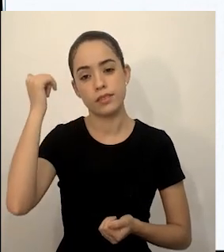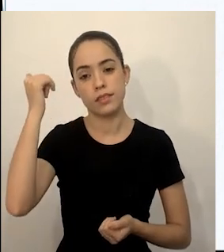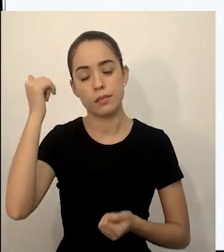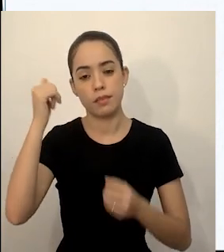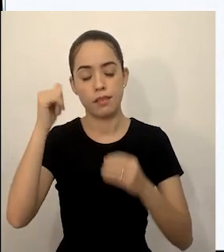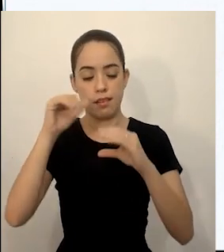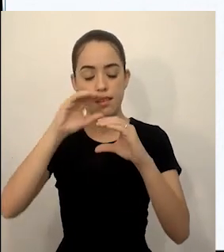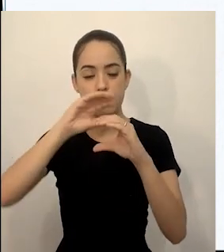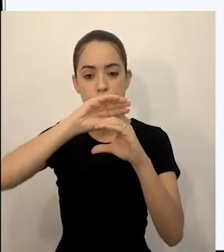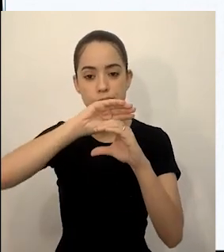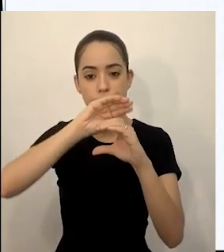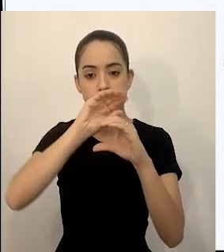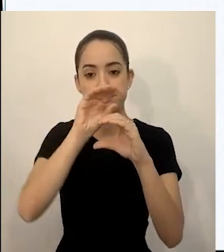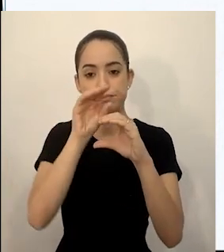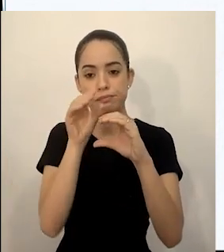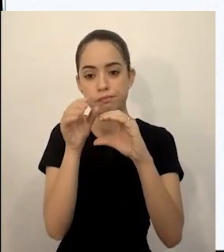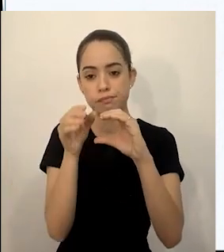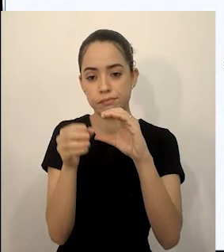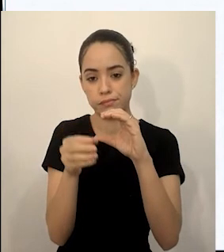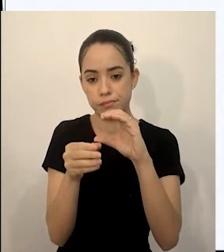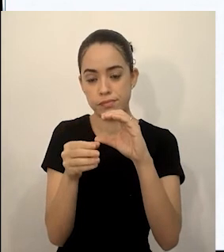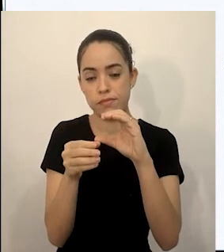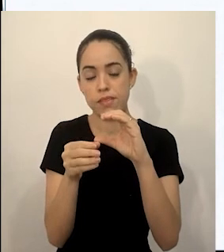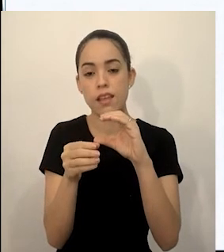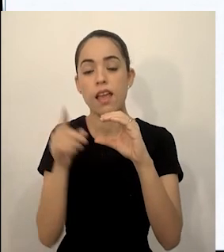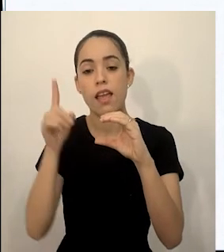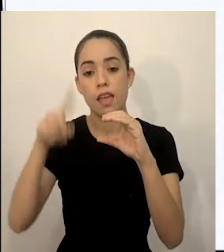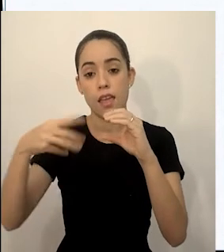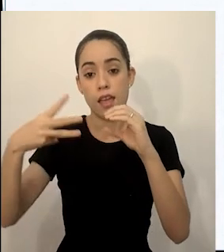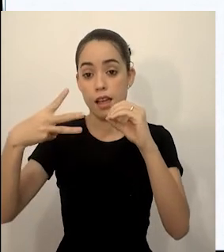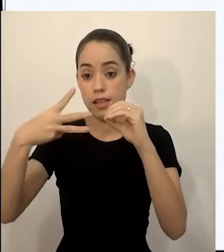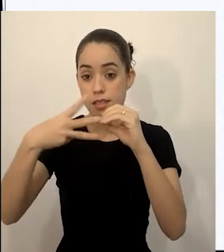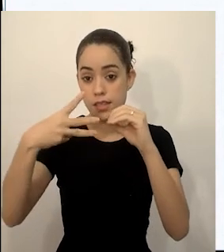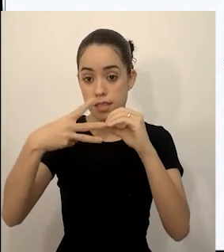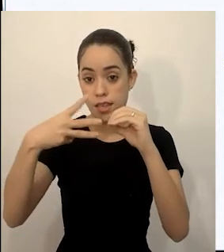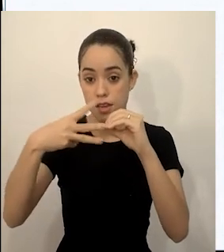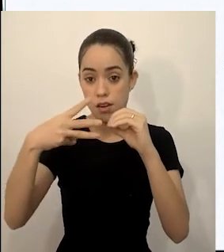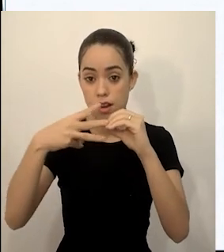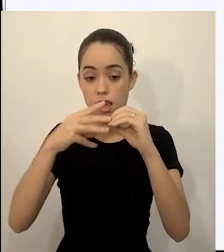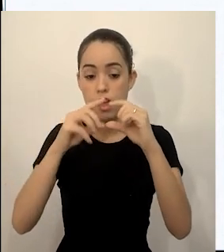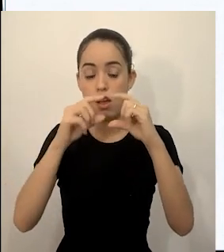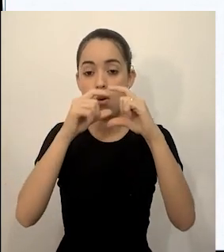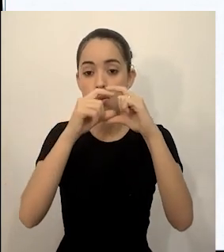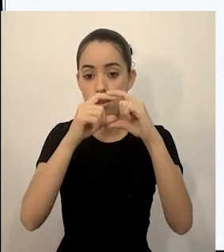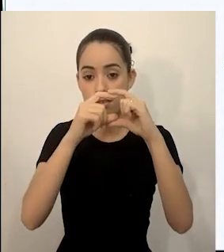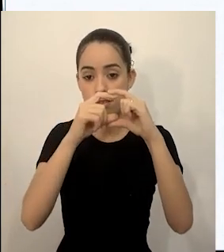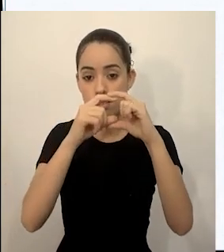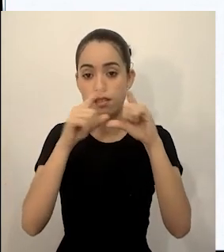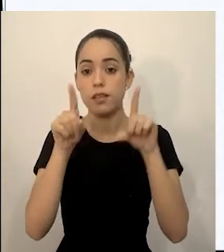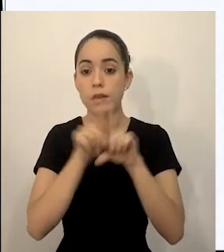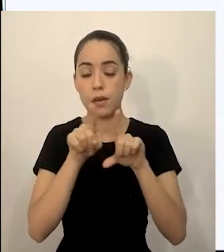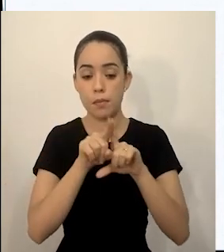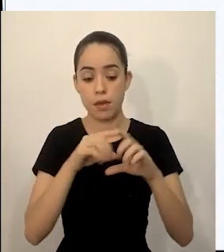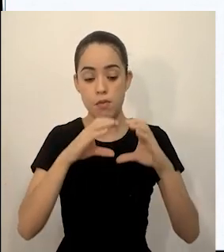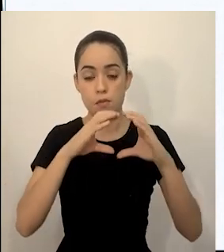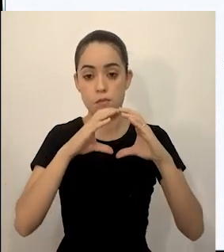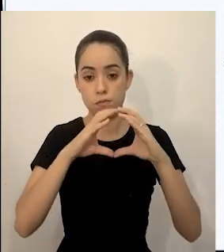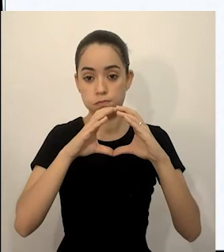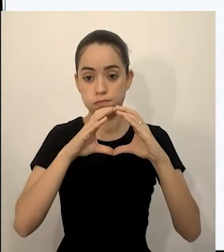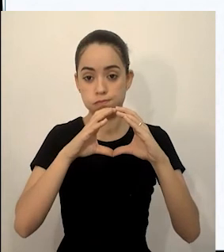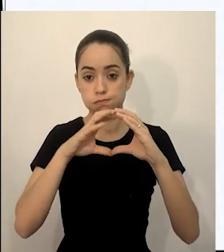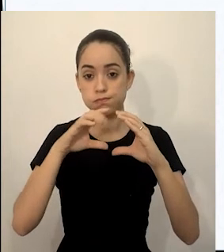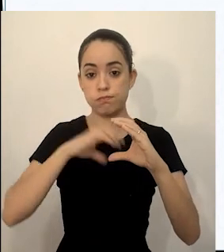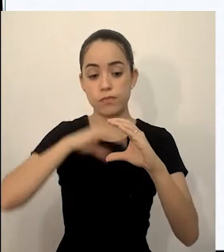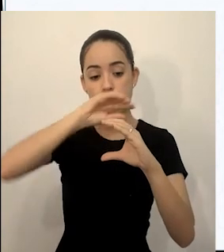Apesar da disposição desta camada entre as células da granulosa e